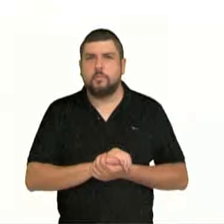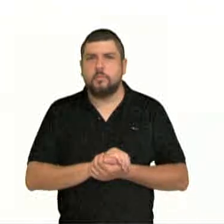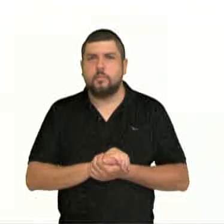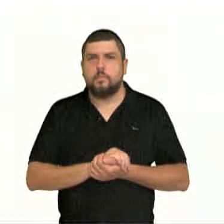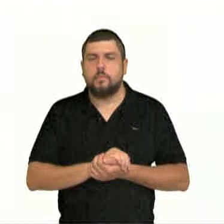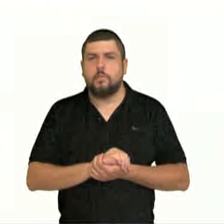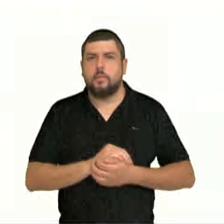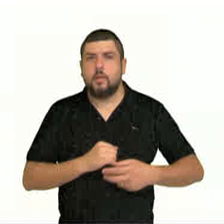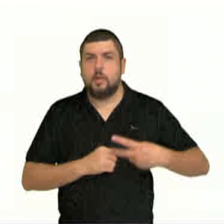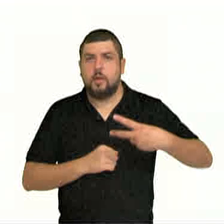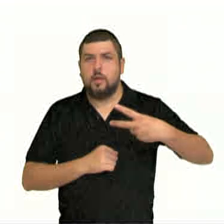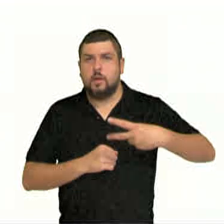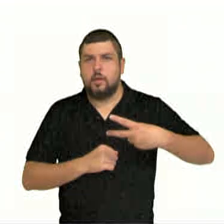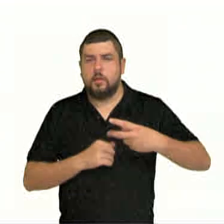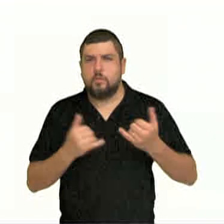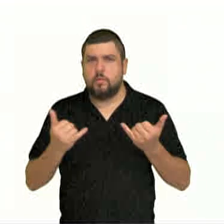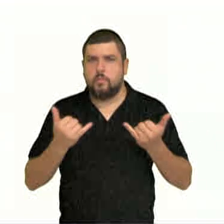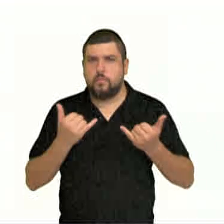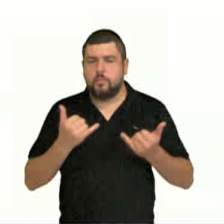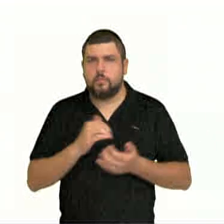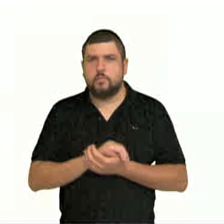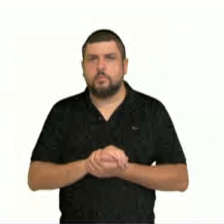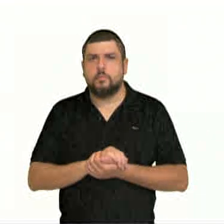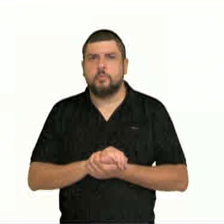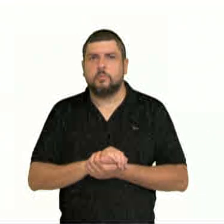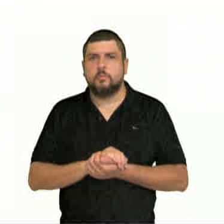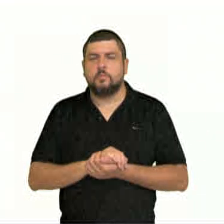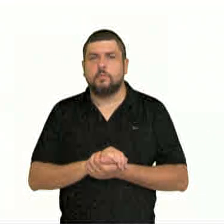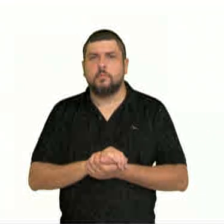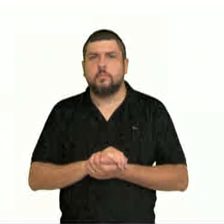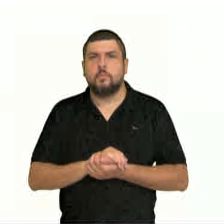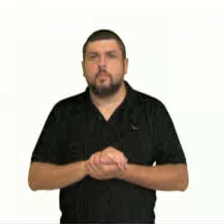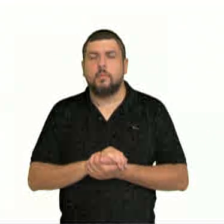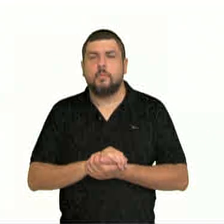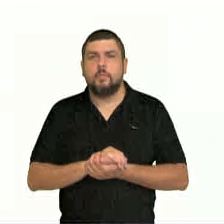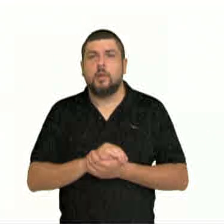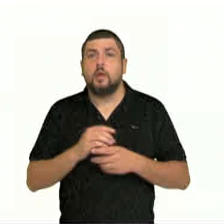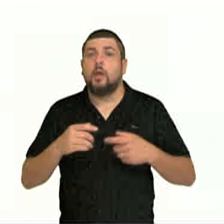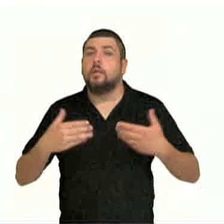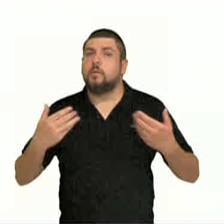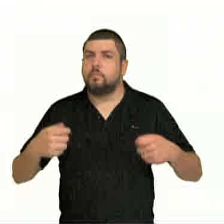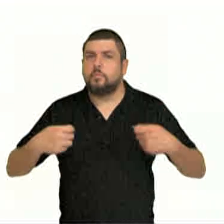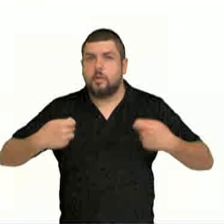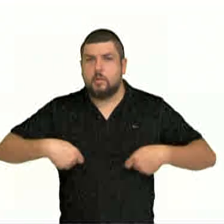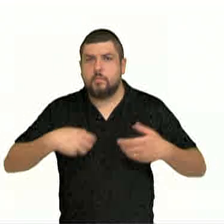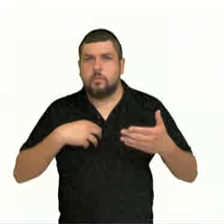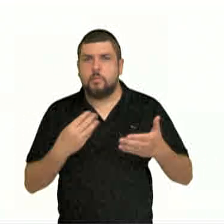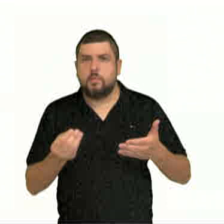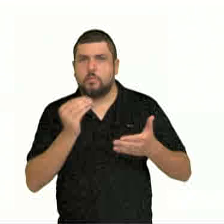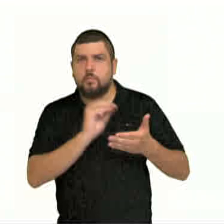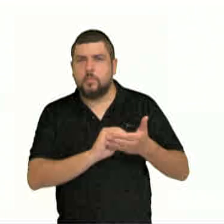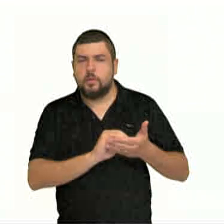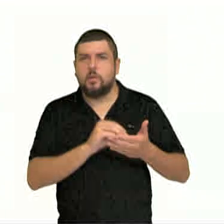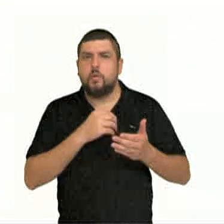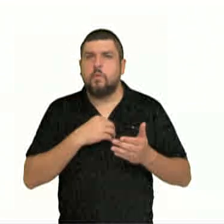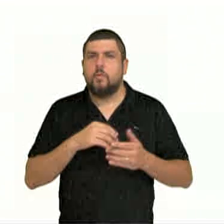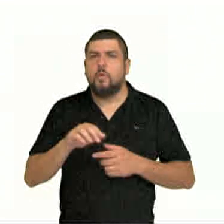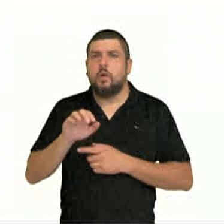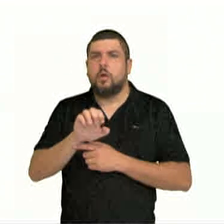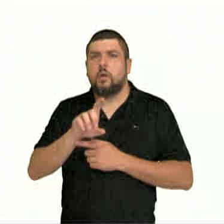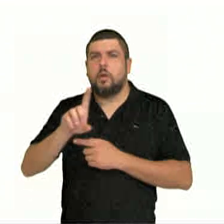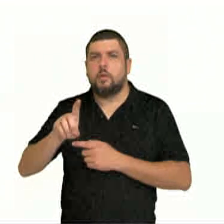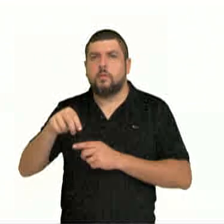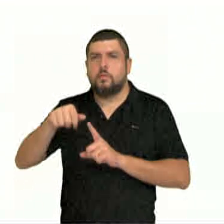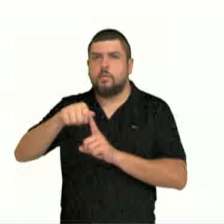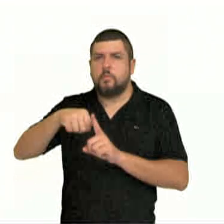informação. Eu deveria acrescentar lá, então, que ele foi publicado na edição de novembro de 1846,